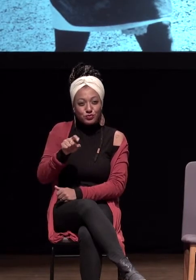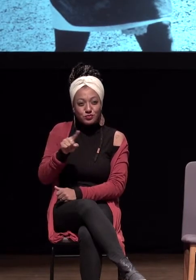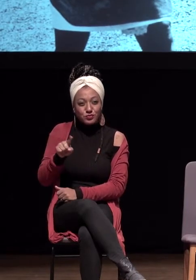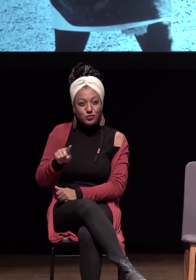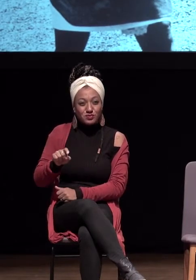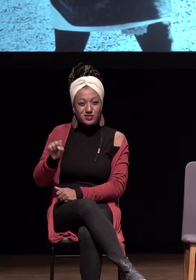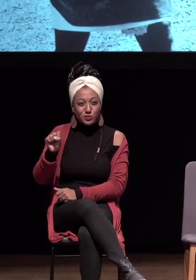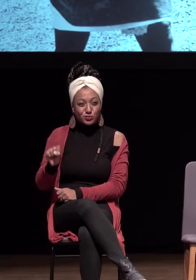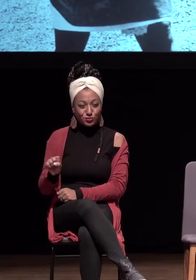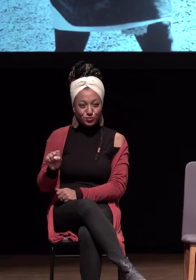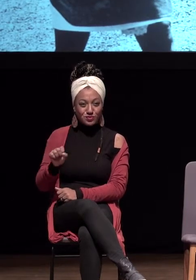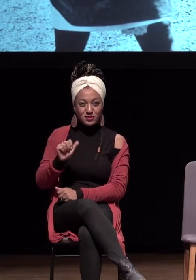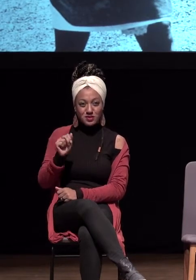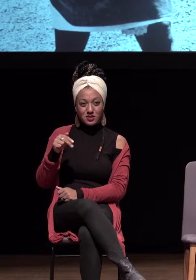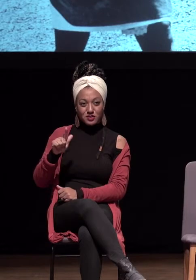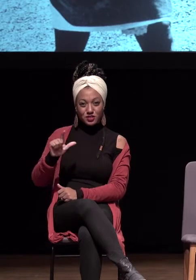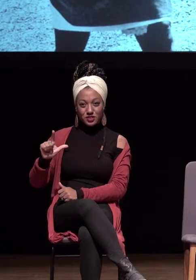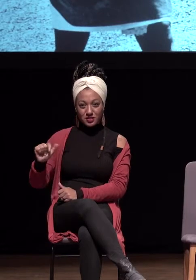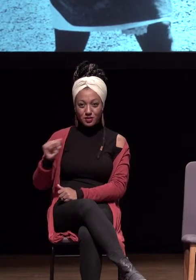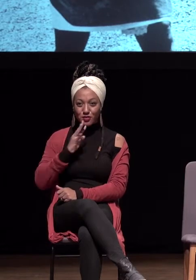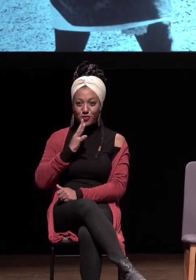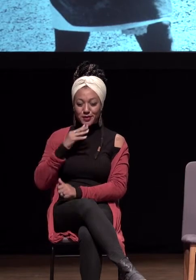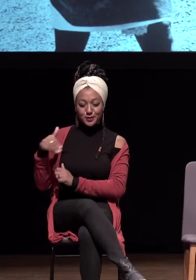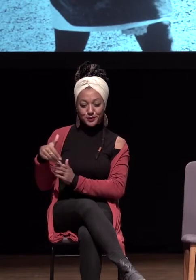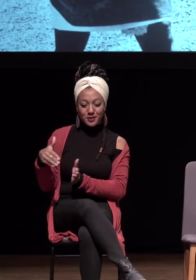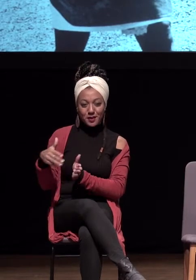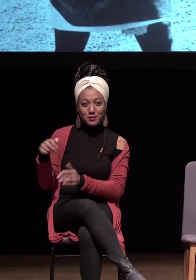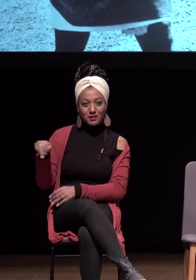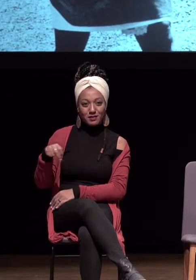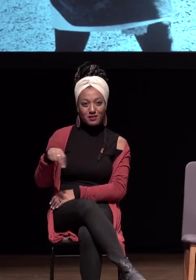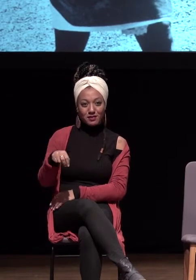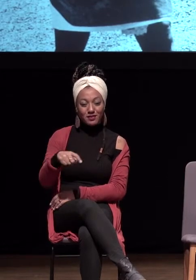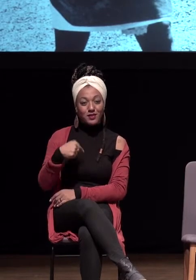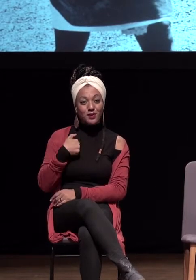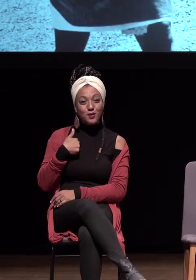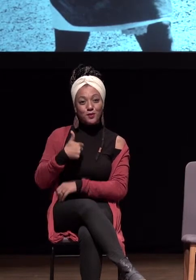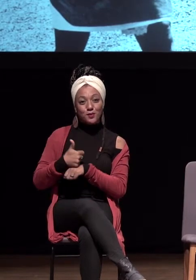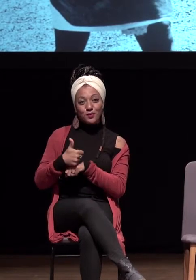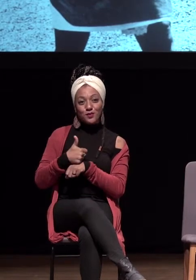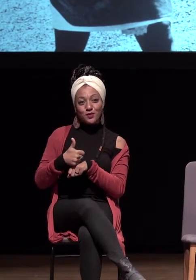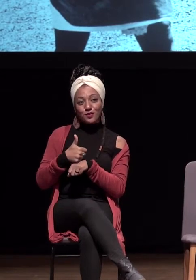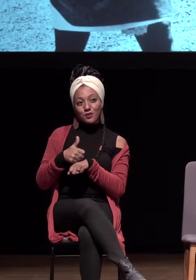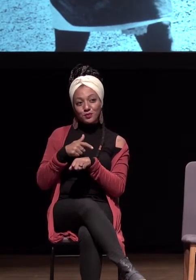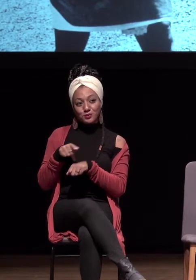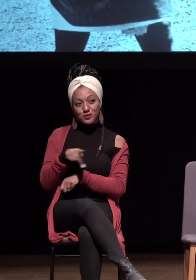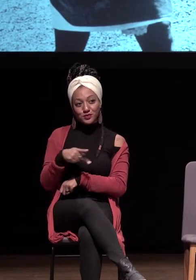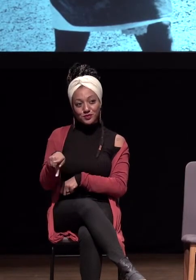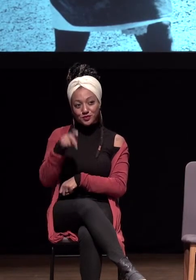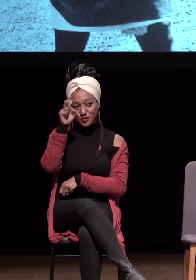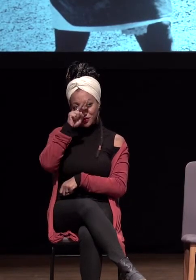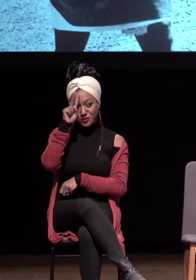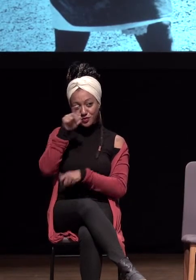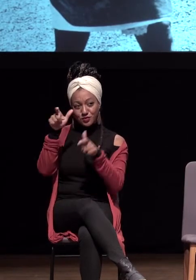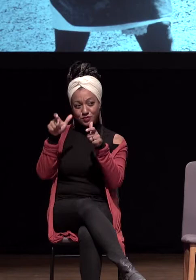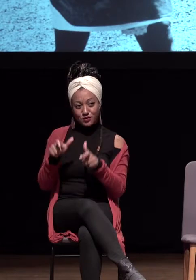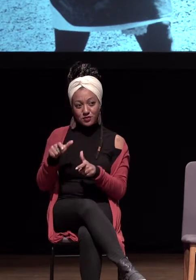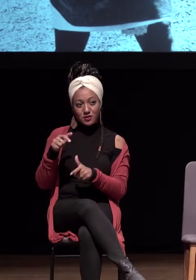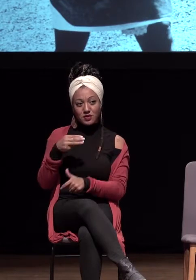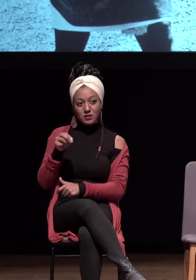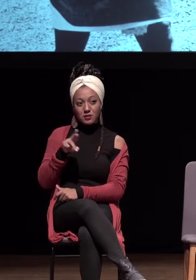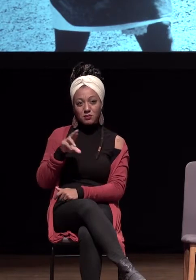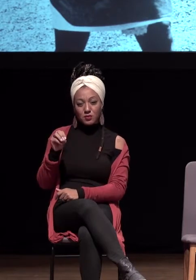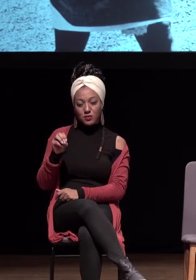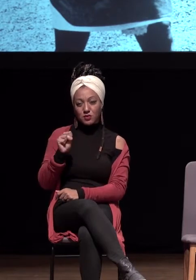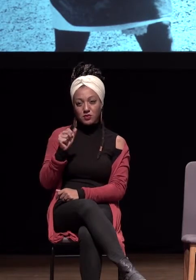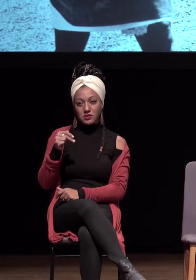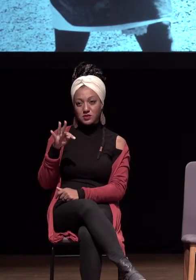esses lugares e esses caminhos. Eu sou professora de História no Morro do Santo Antônio, no Jardim São